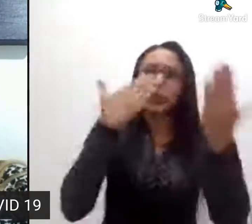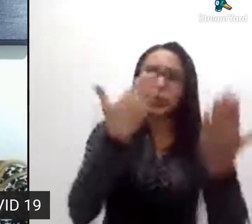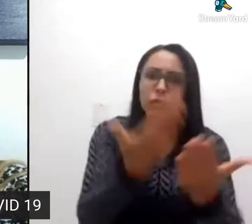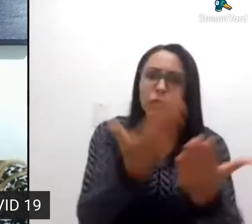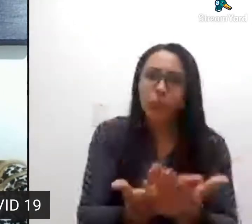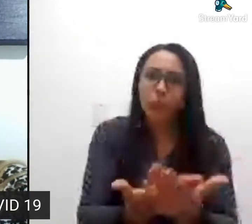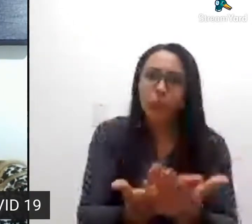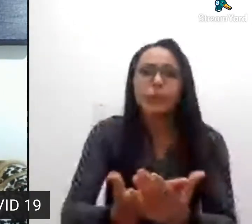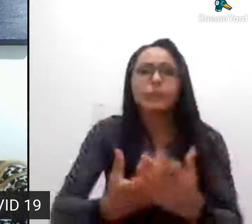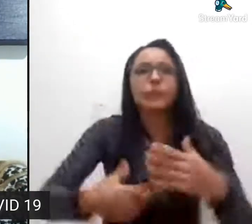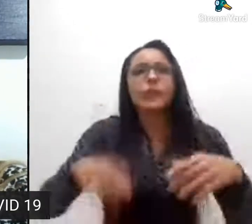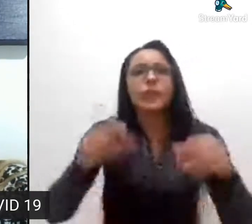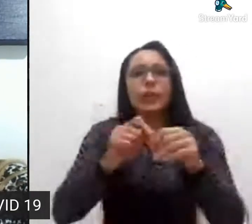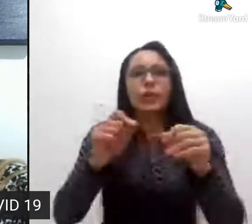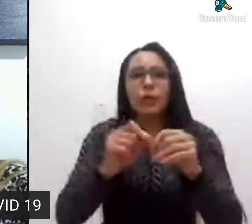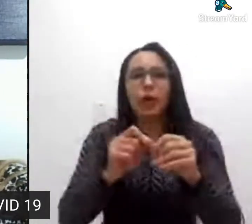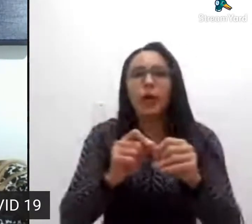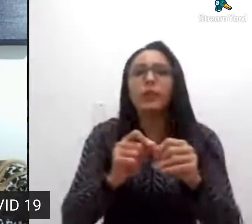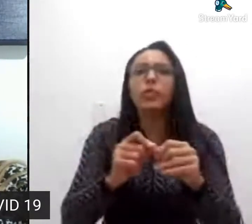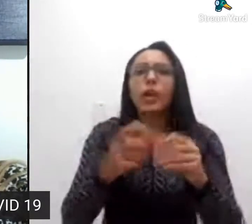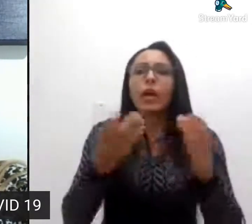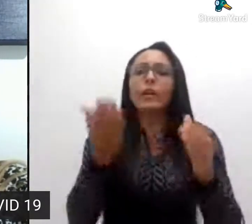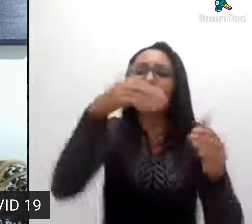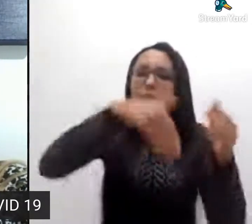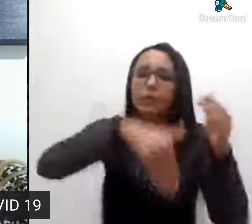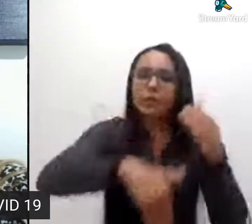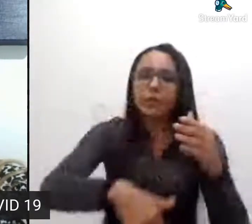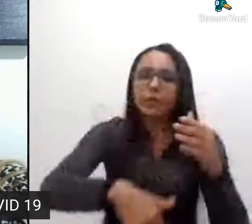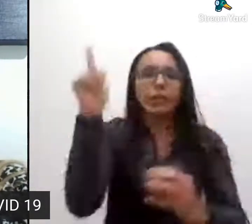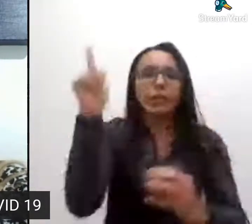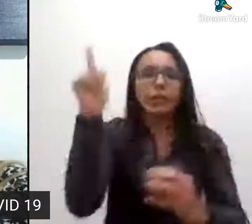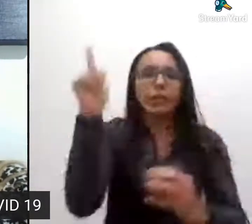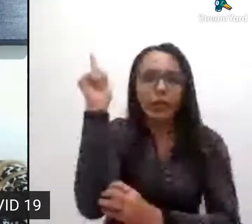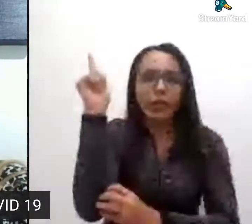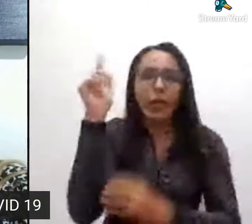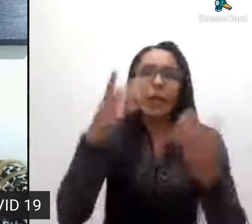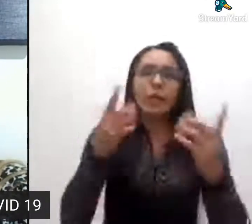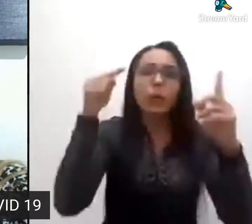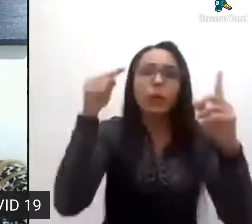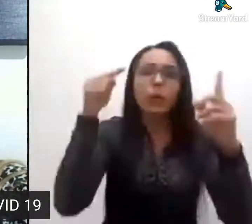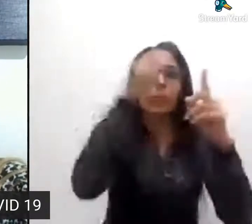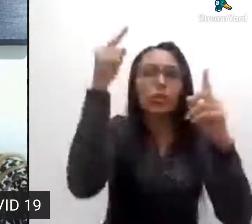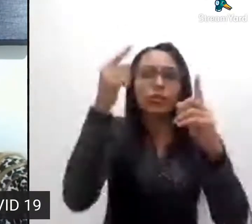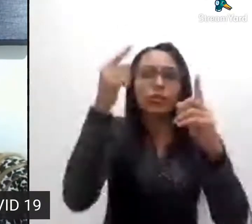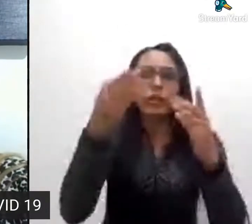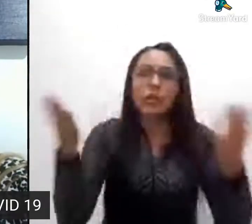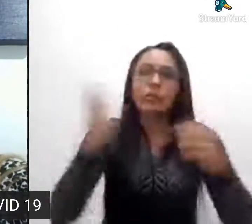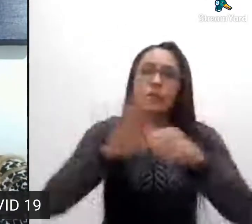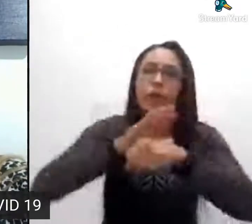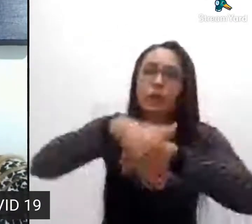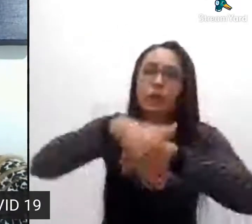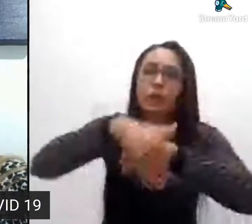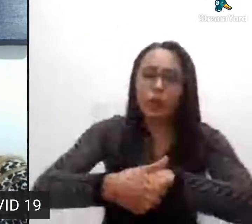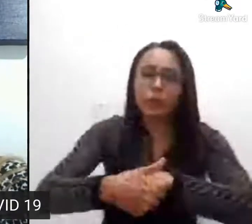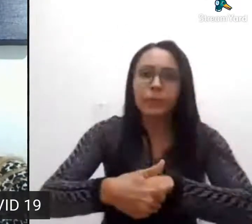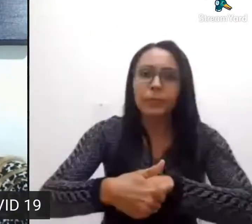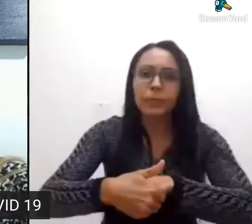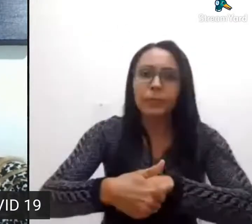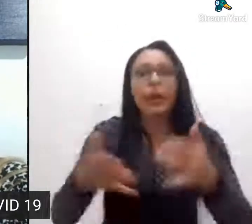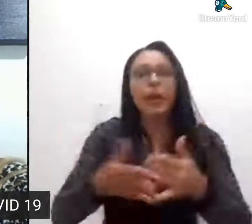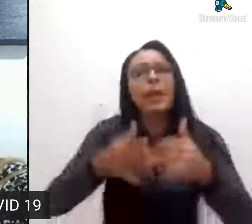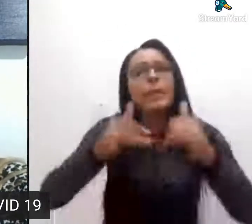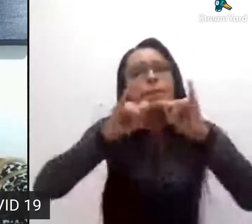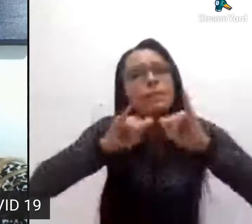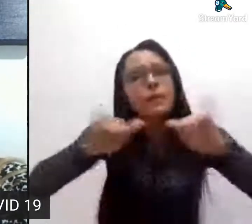que fazem parte da nossa regional. O propósito e o objetivo desta noite é de trazer mais e